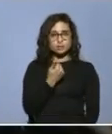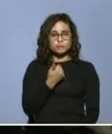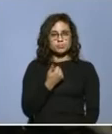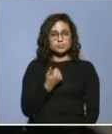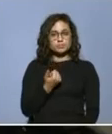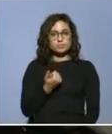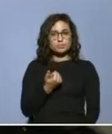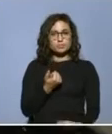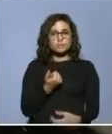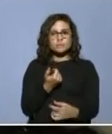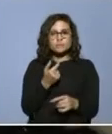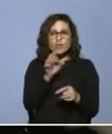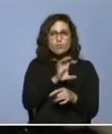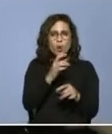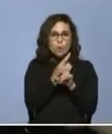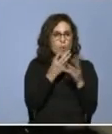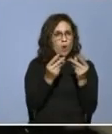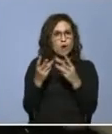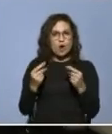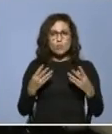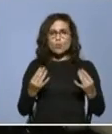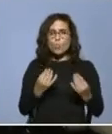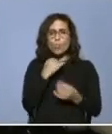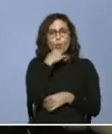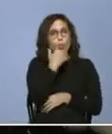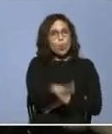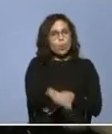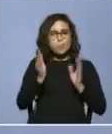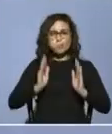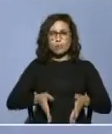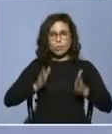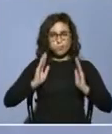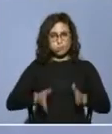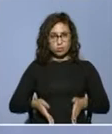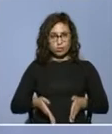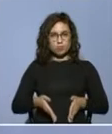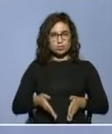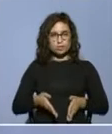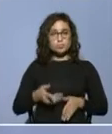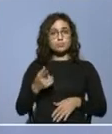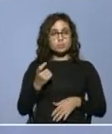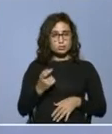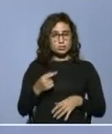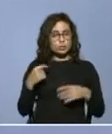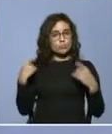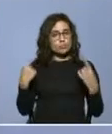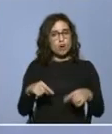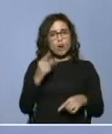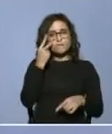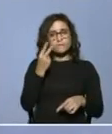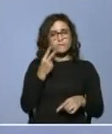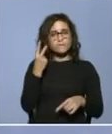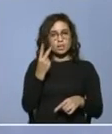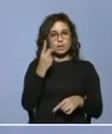precisamos de muitos meios ou de muita sabedoria. Só necessitamos da nossa vida e de